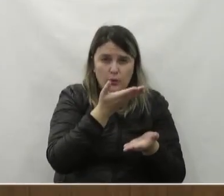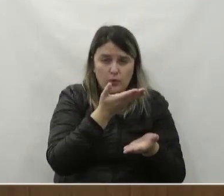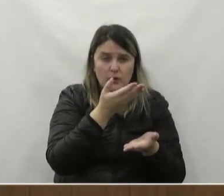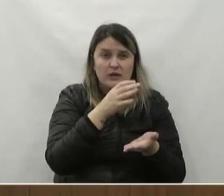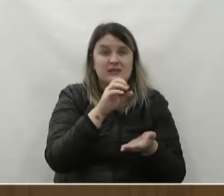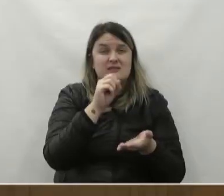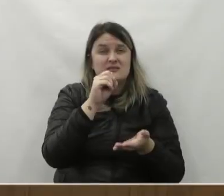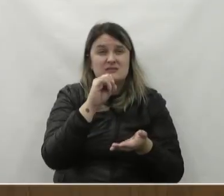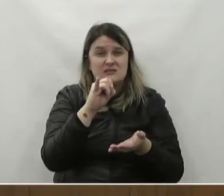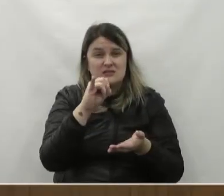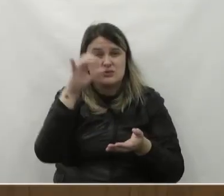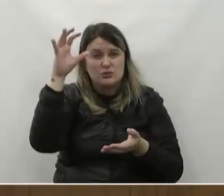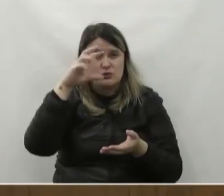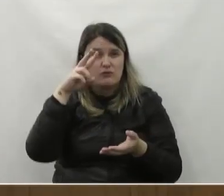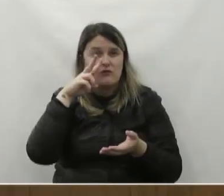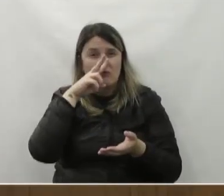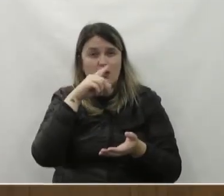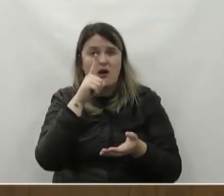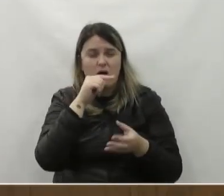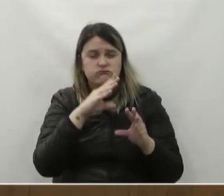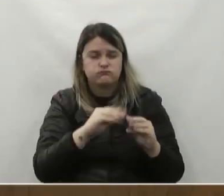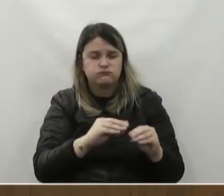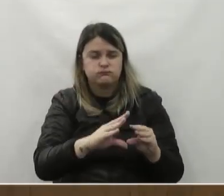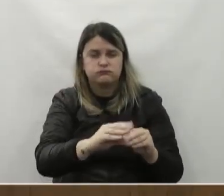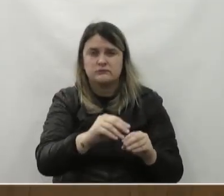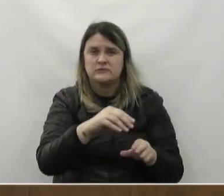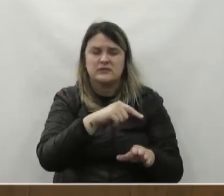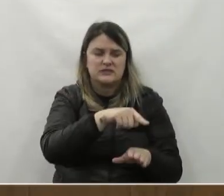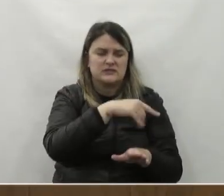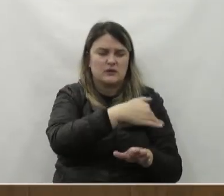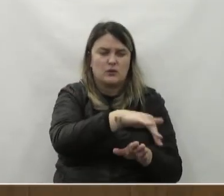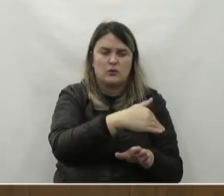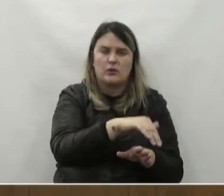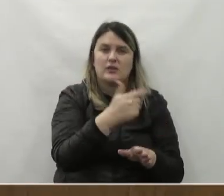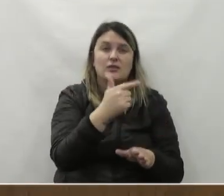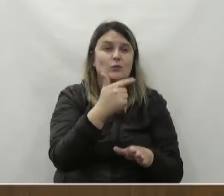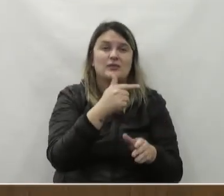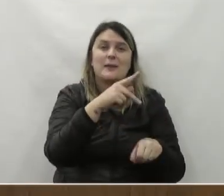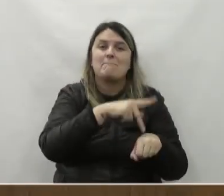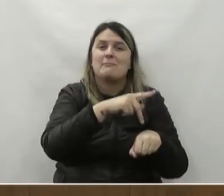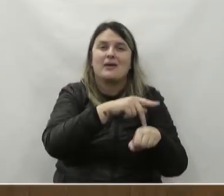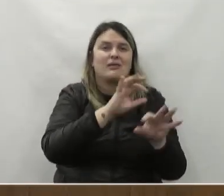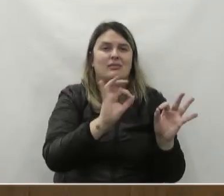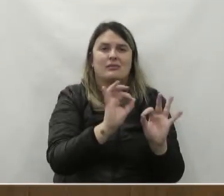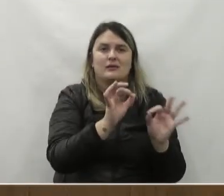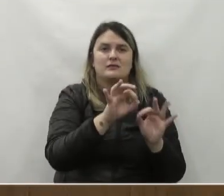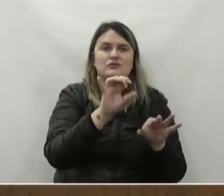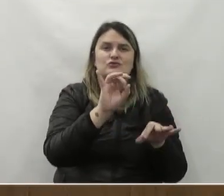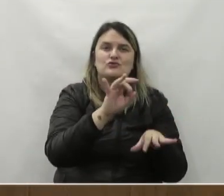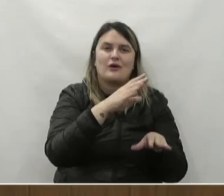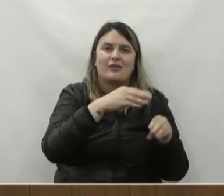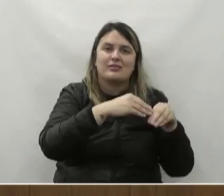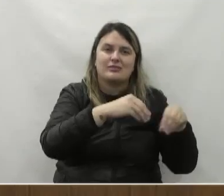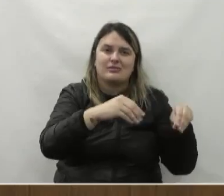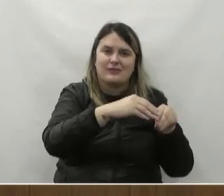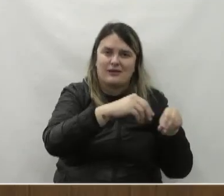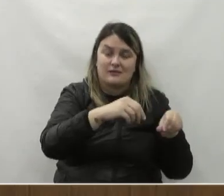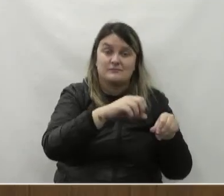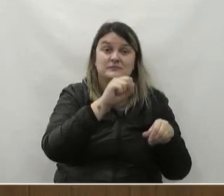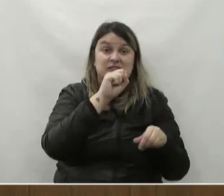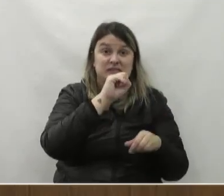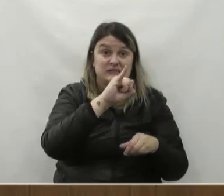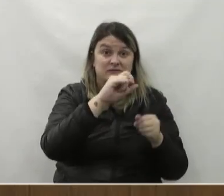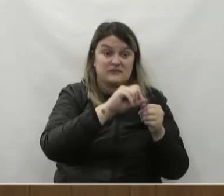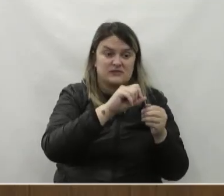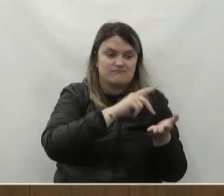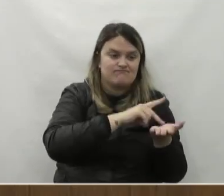formação de lama nos dias chuvosos, o que prejudica a mobilidade de pedestres e veículos. A pavimentação dessa